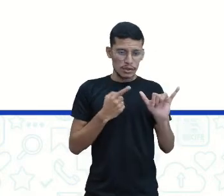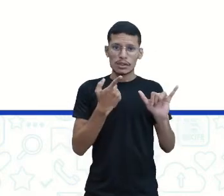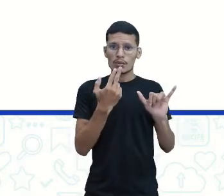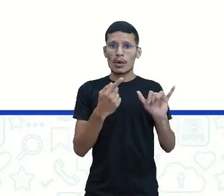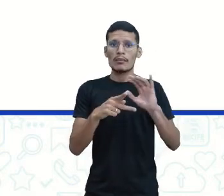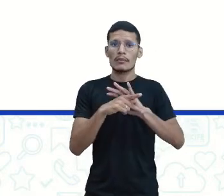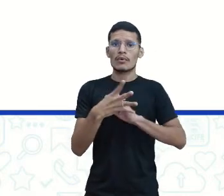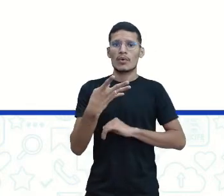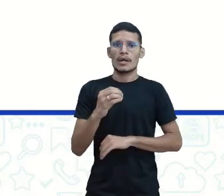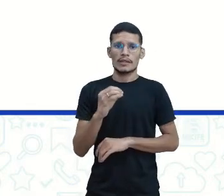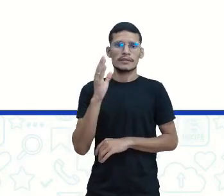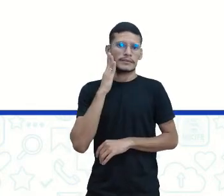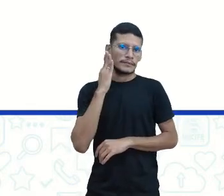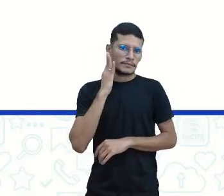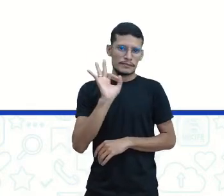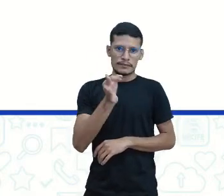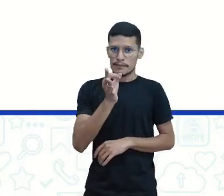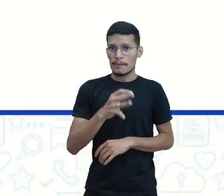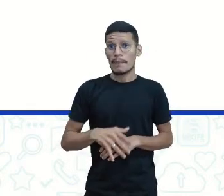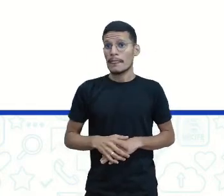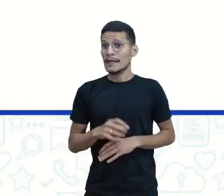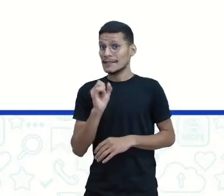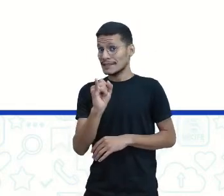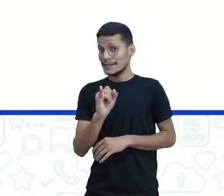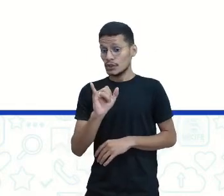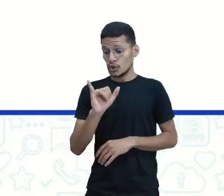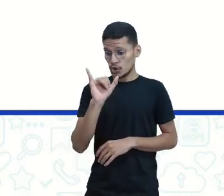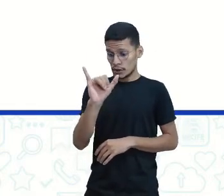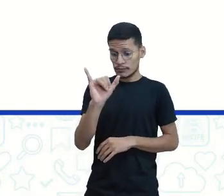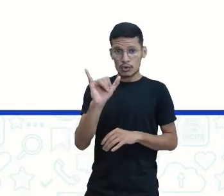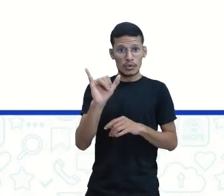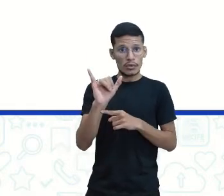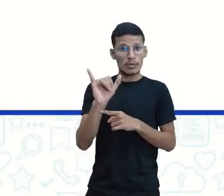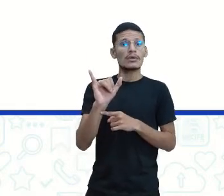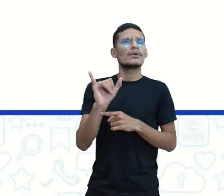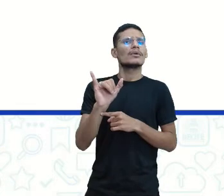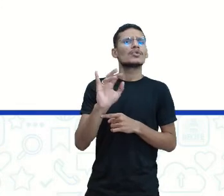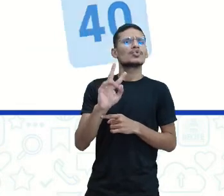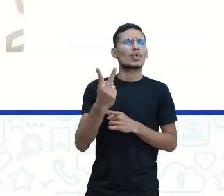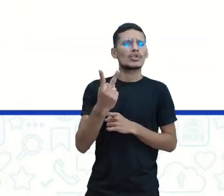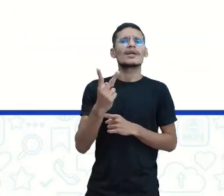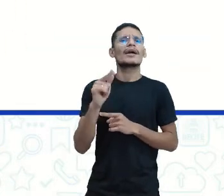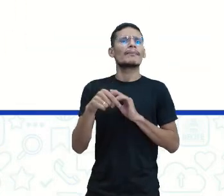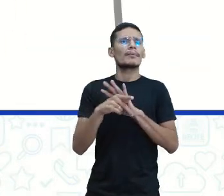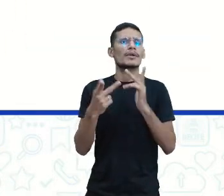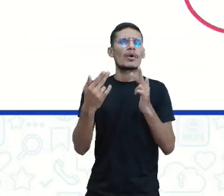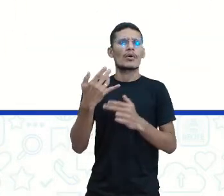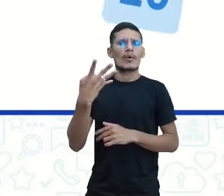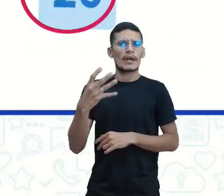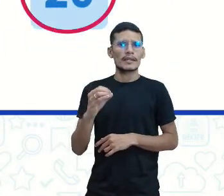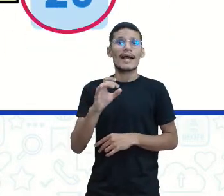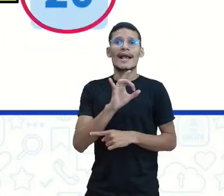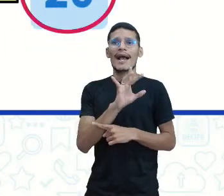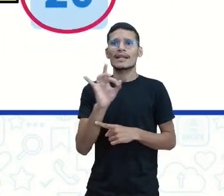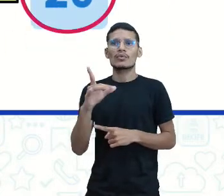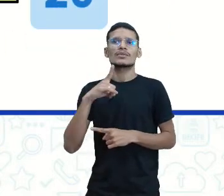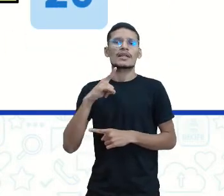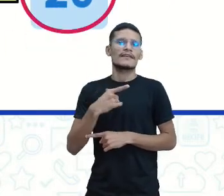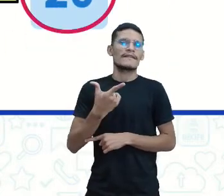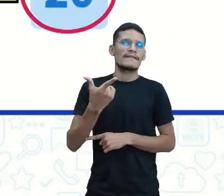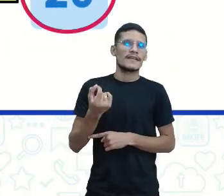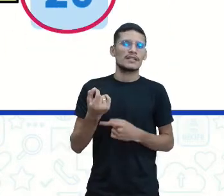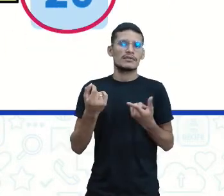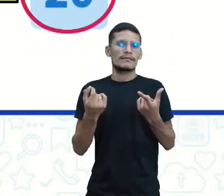a 40, certo? Então, se 2y é igual a 40, cada valorzinho de y aí, ó, vai